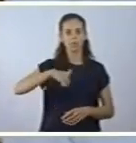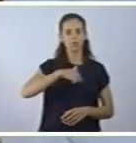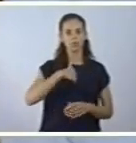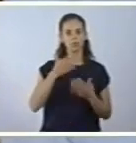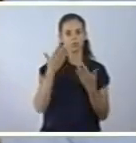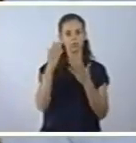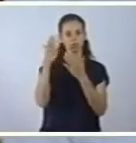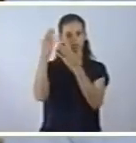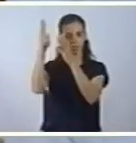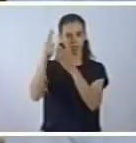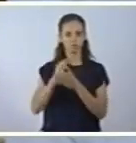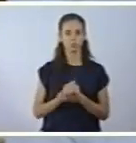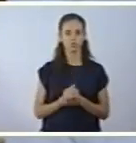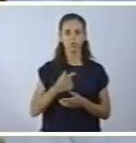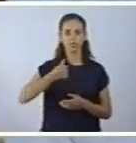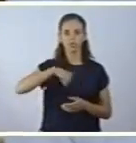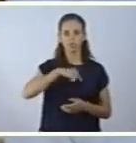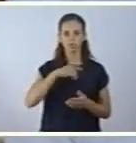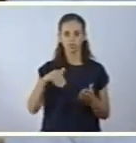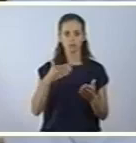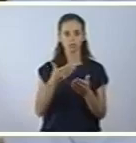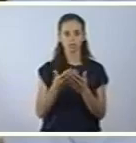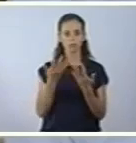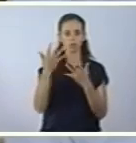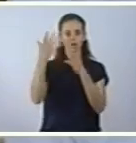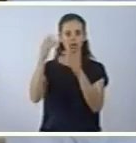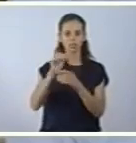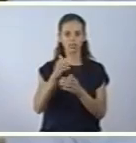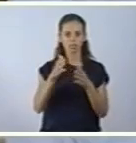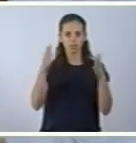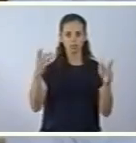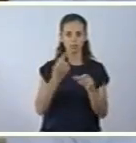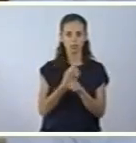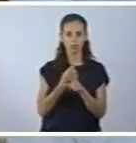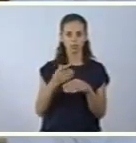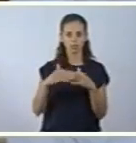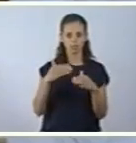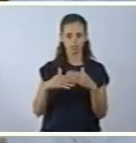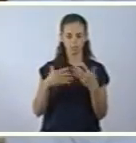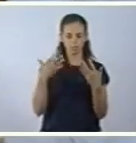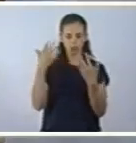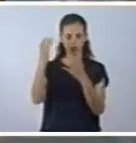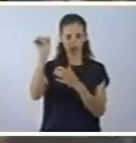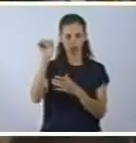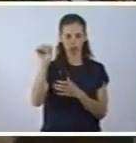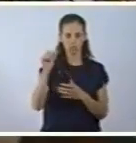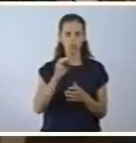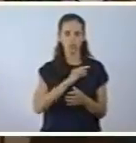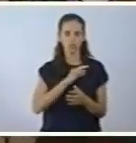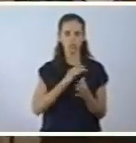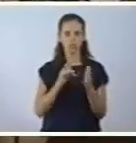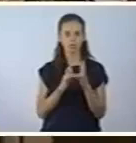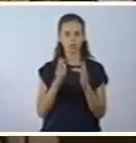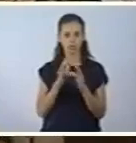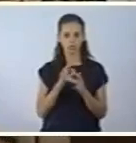adoramos, nós vos glorificamos. Nós vos damos graças por vossa imensa glória. Senhor